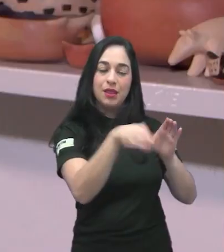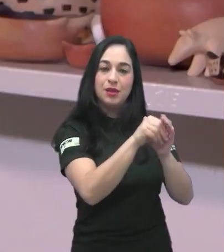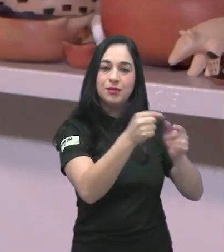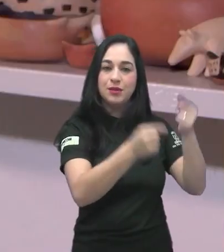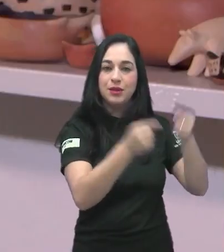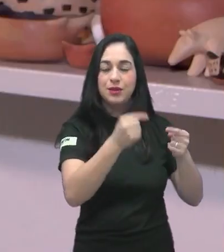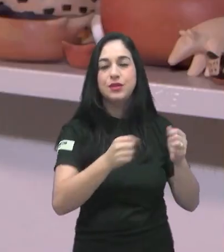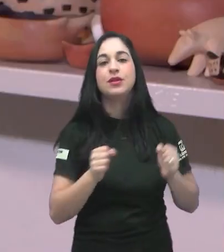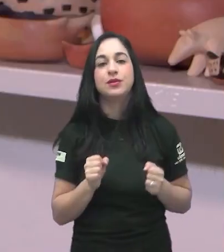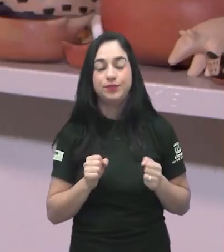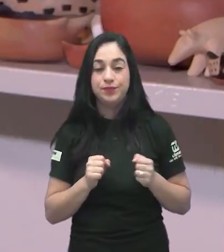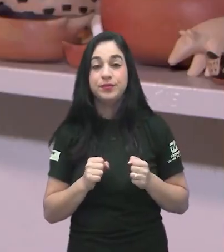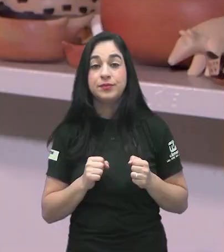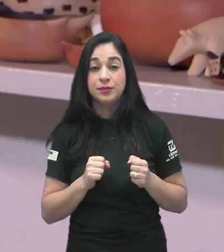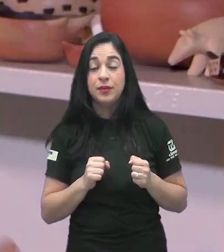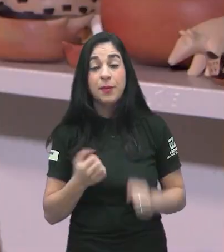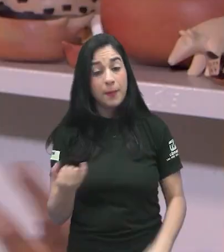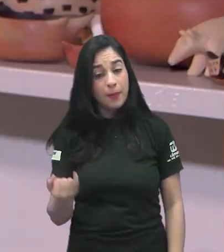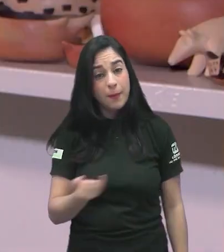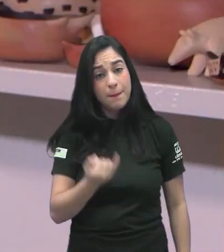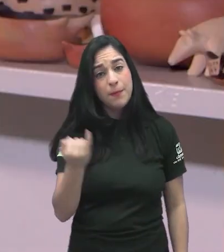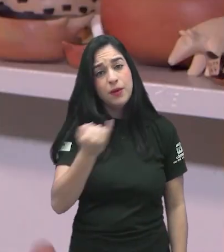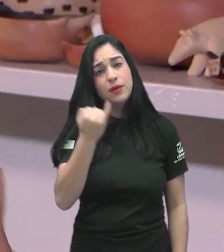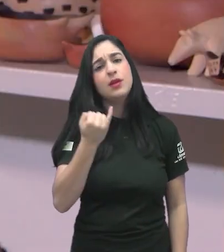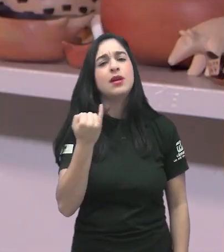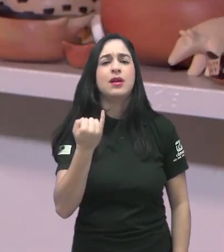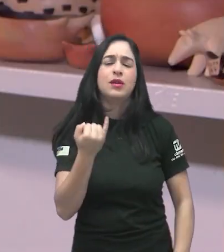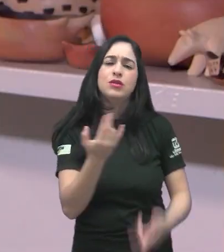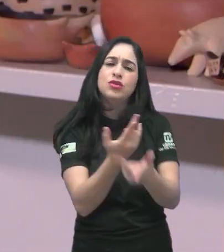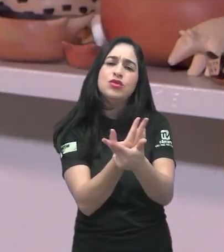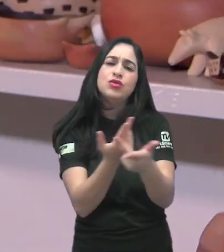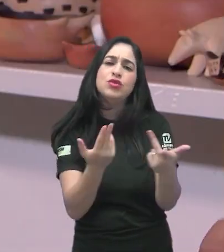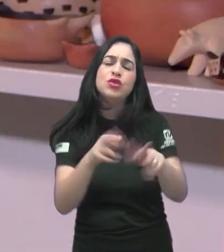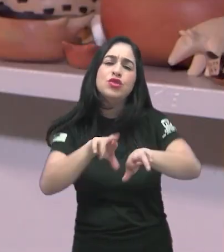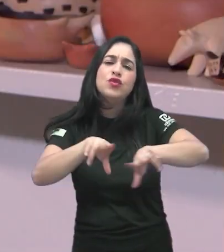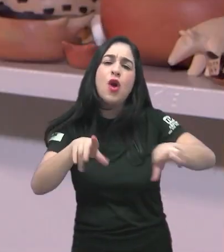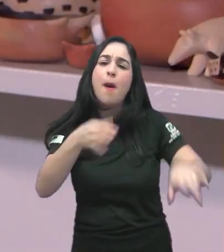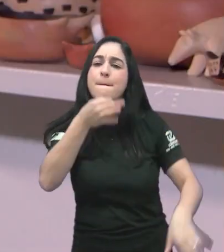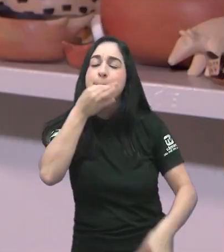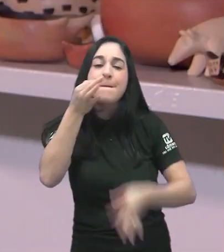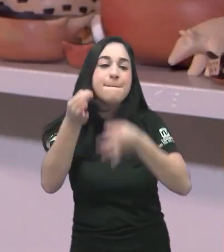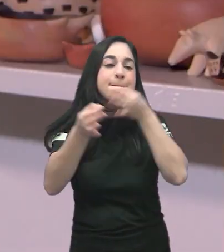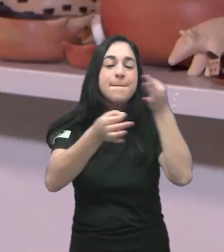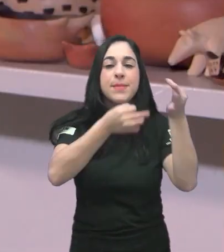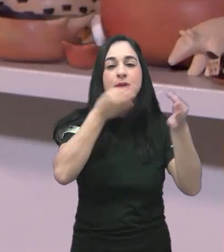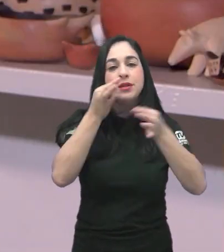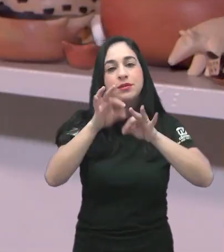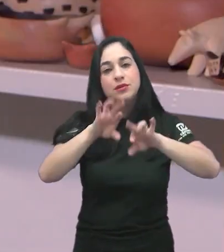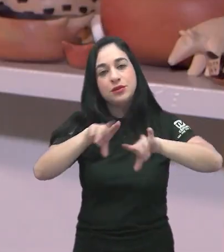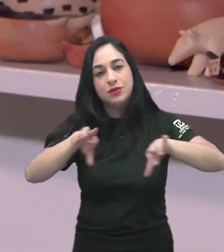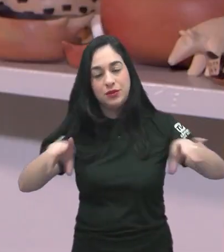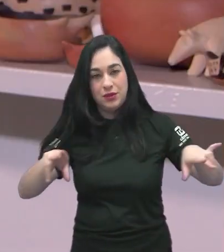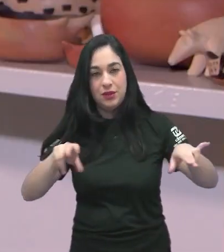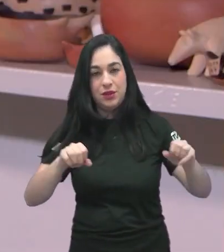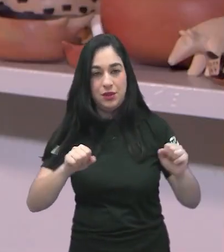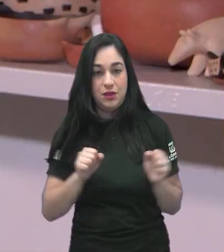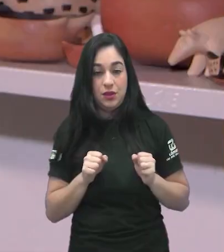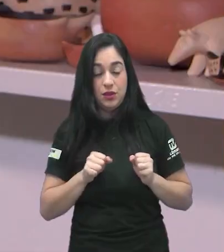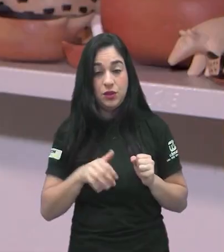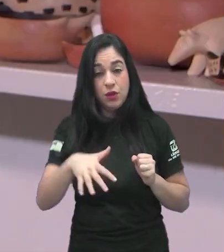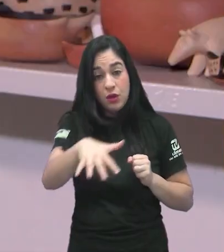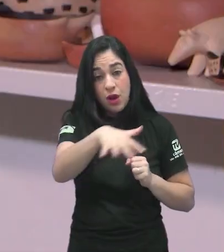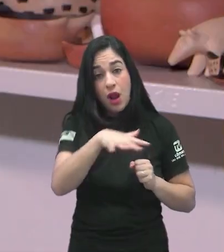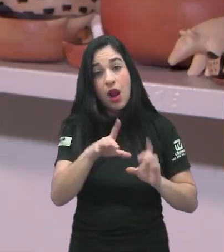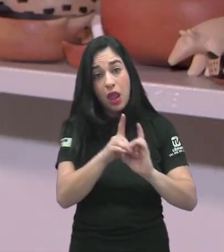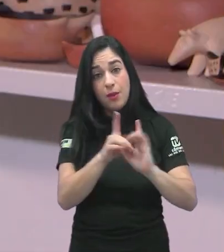A representatividade ela é interessante e importante para a gente diversificar mesmo pontos de vista, opiniões, né, ter